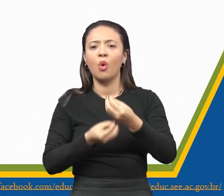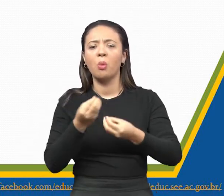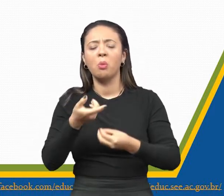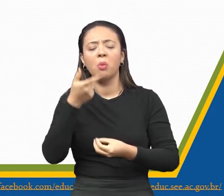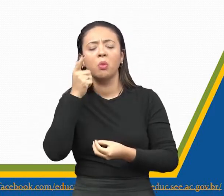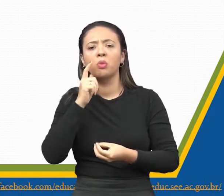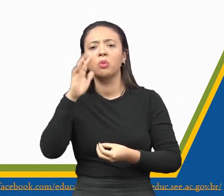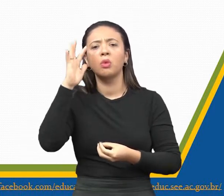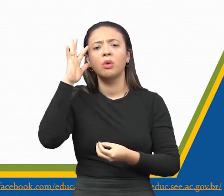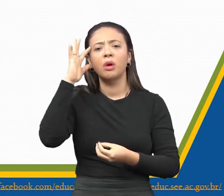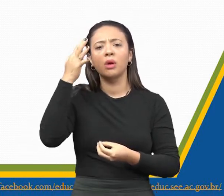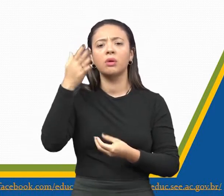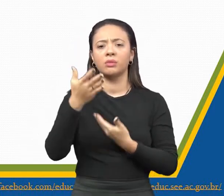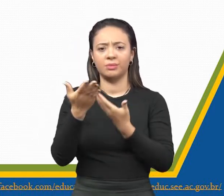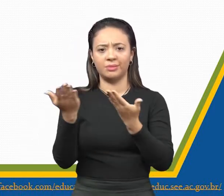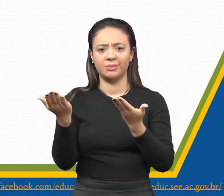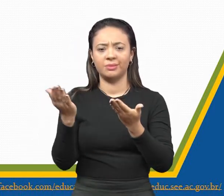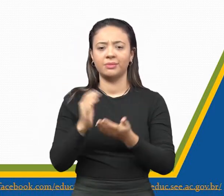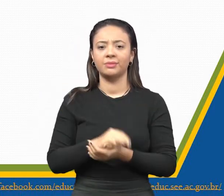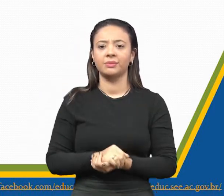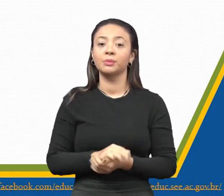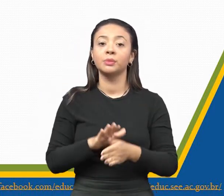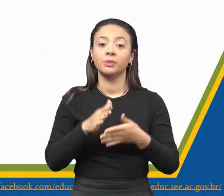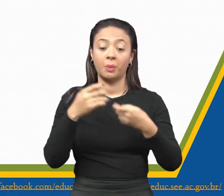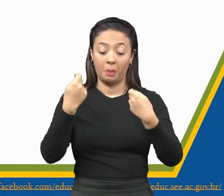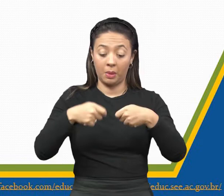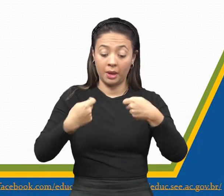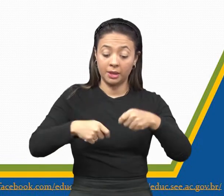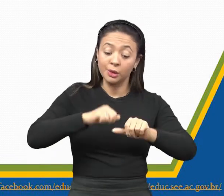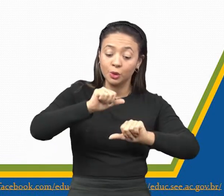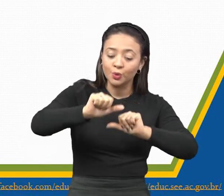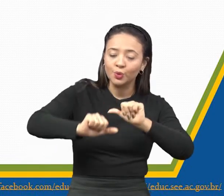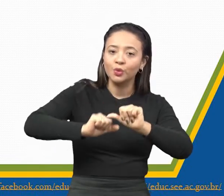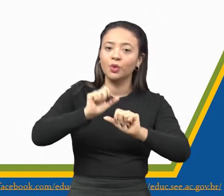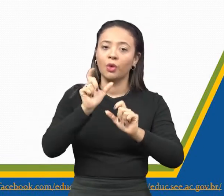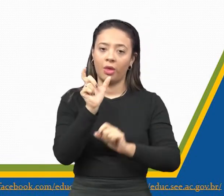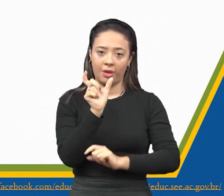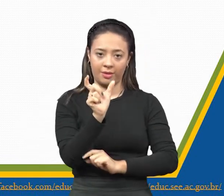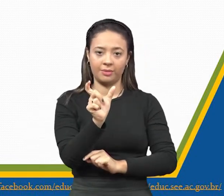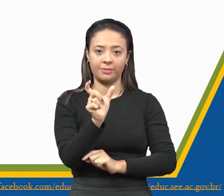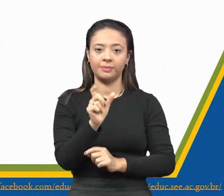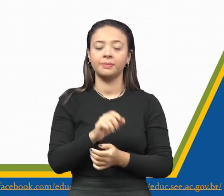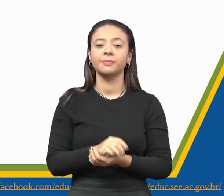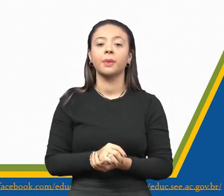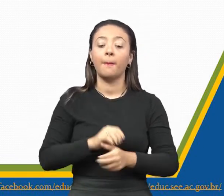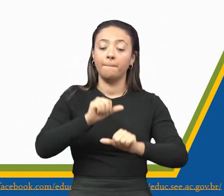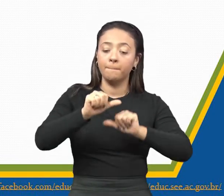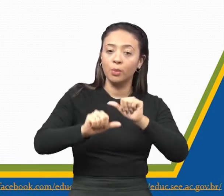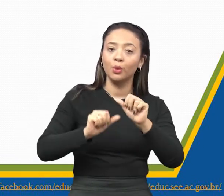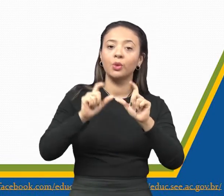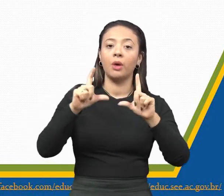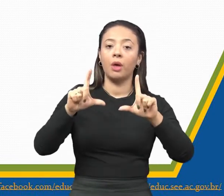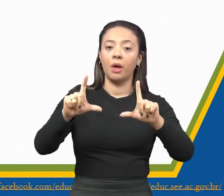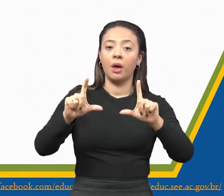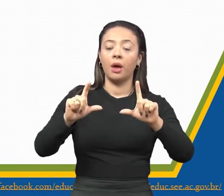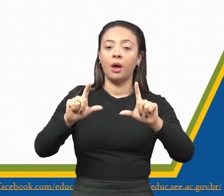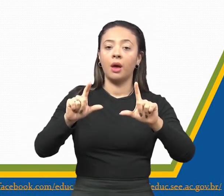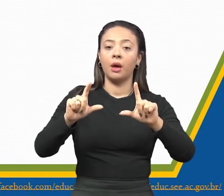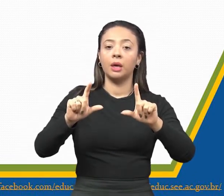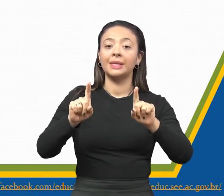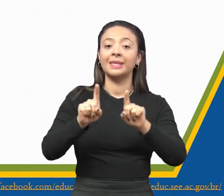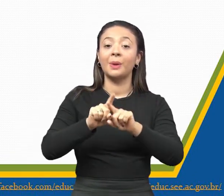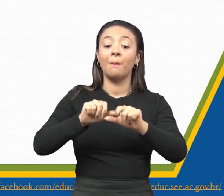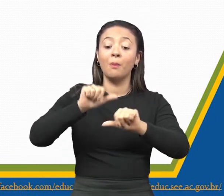desse tipo, pessoal, a gente precisa transformar essa função logarítmica na sua